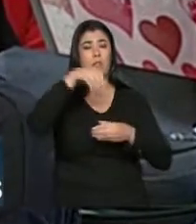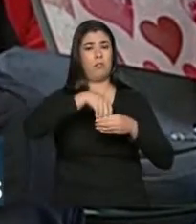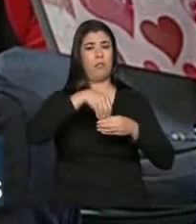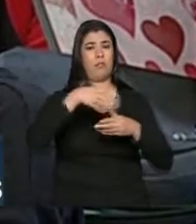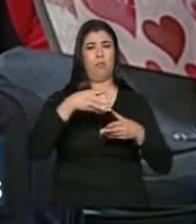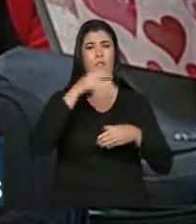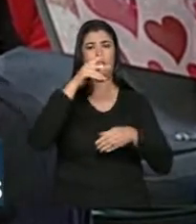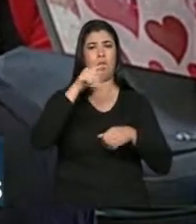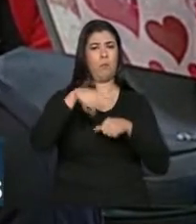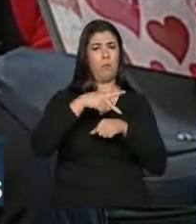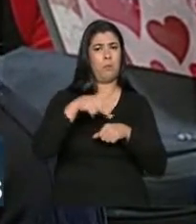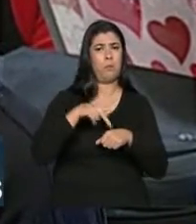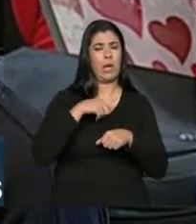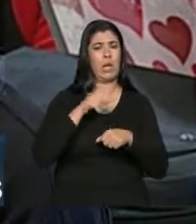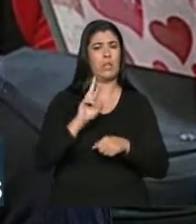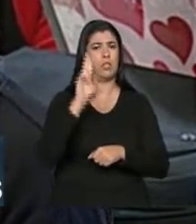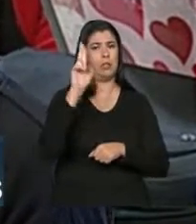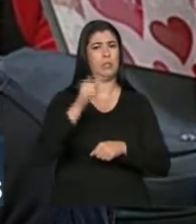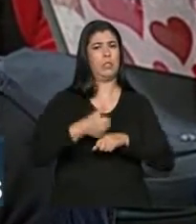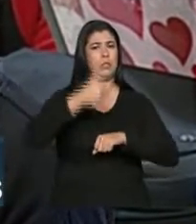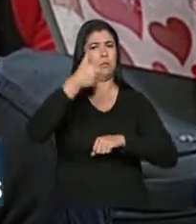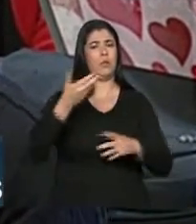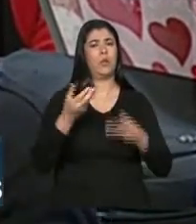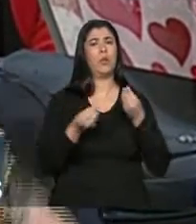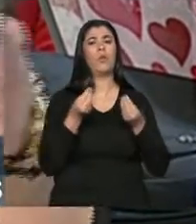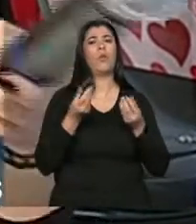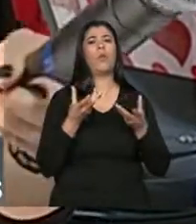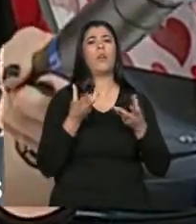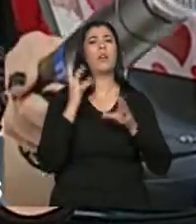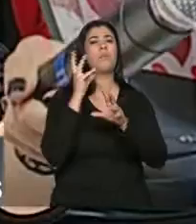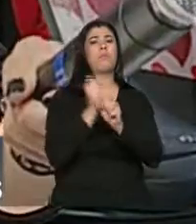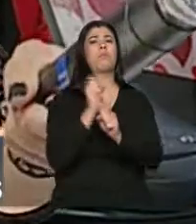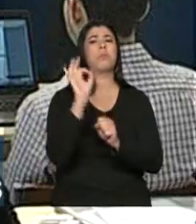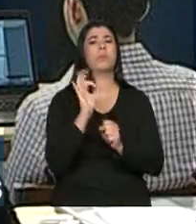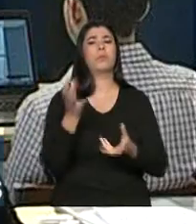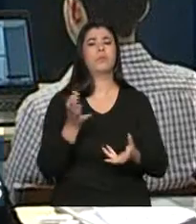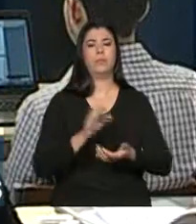muito mais representativo. O que pesa nessa conta?